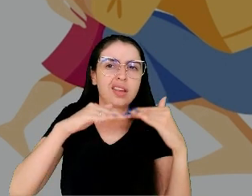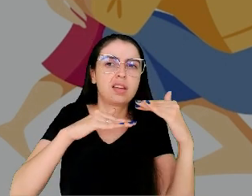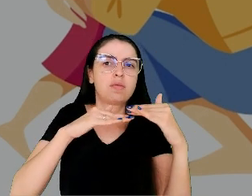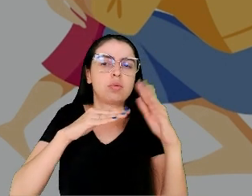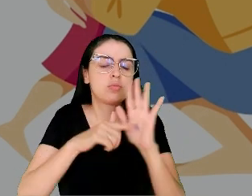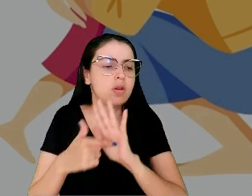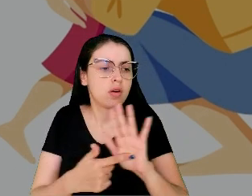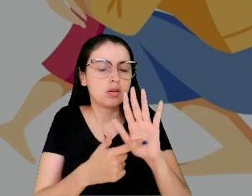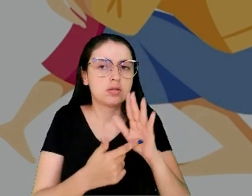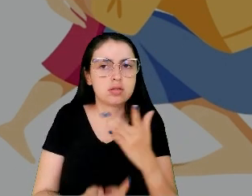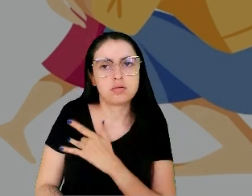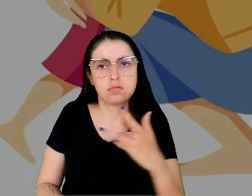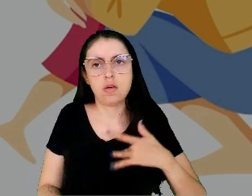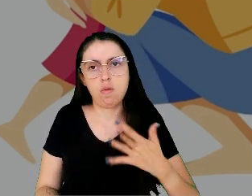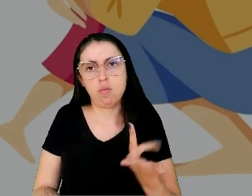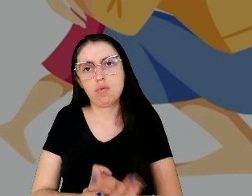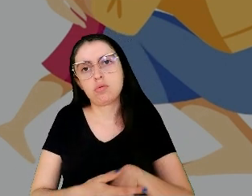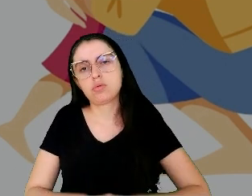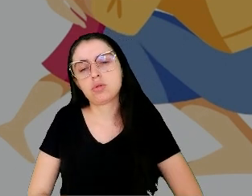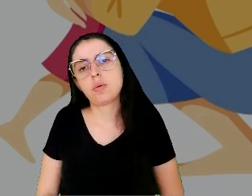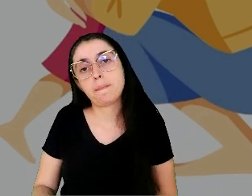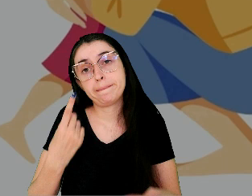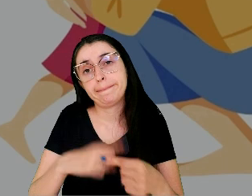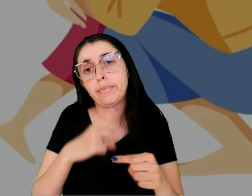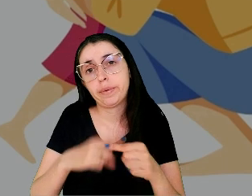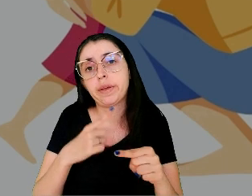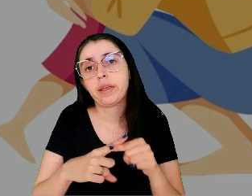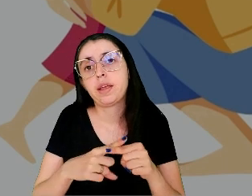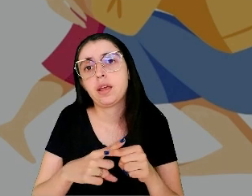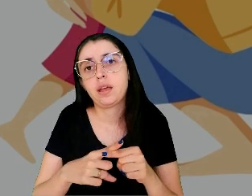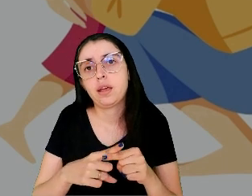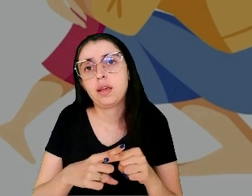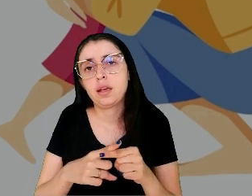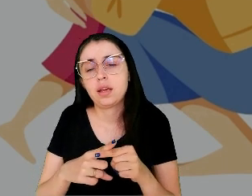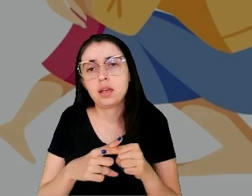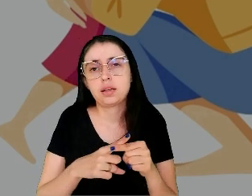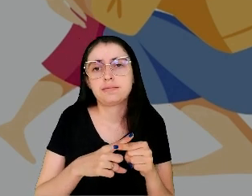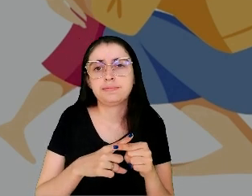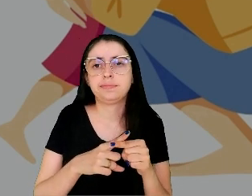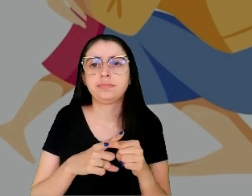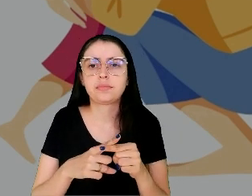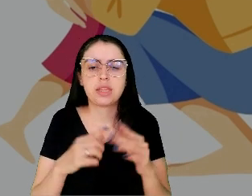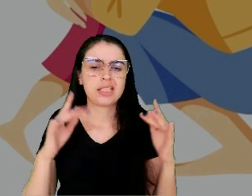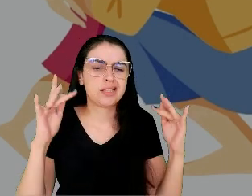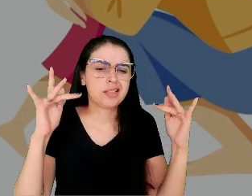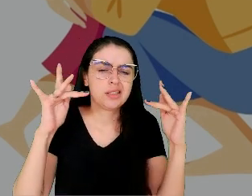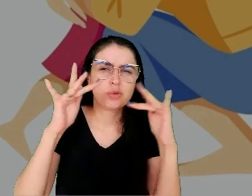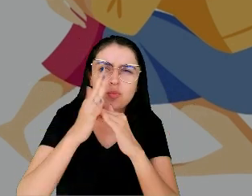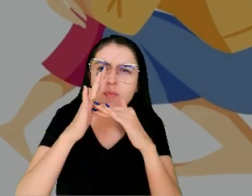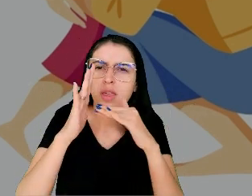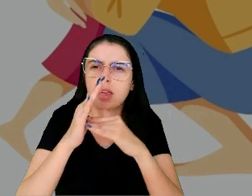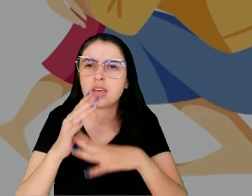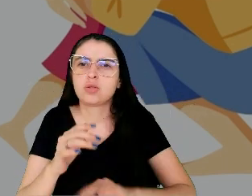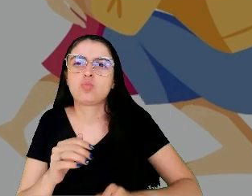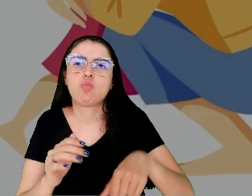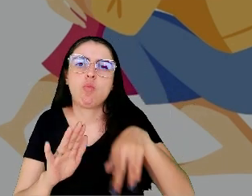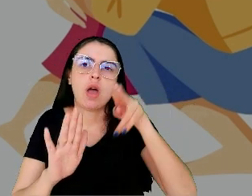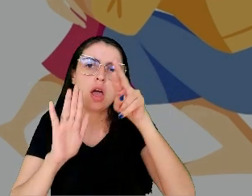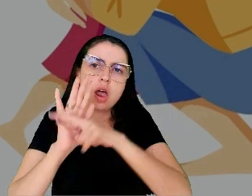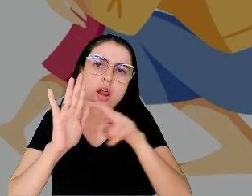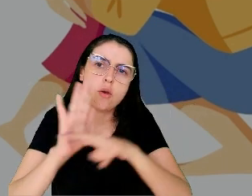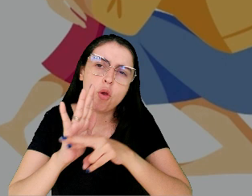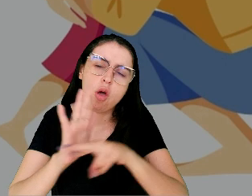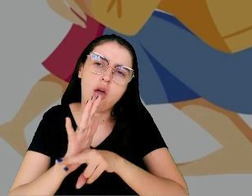nossa saúde, porque diante de limites que uma norma de